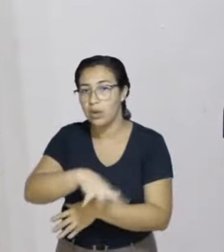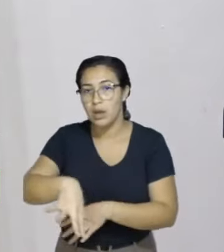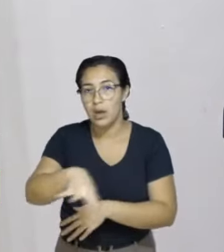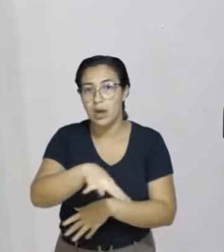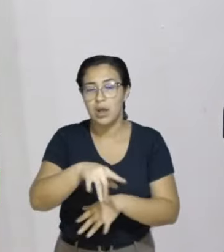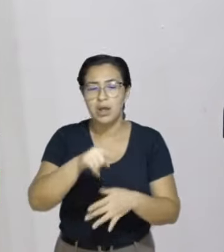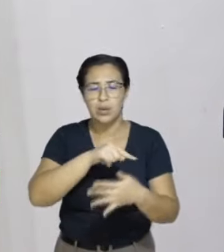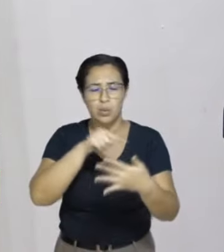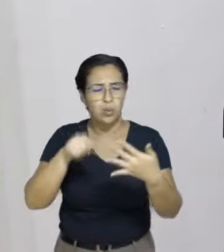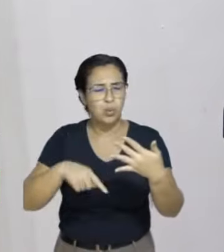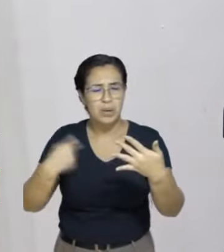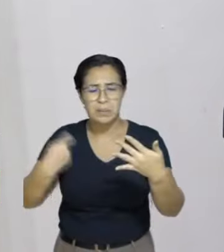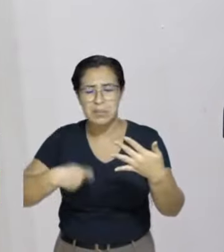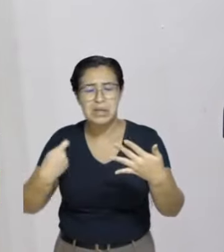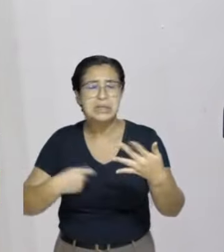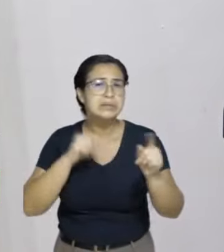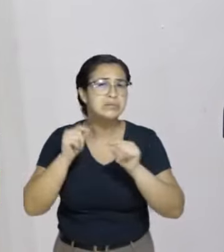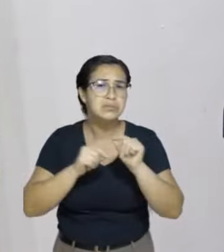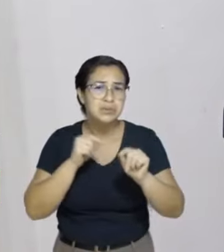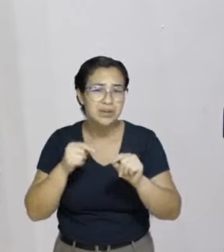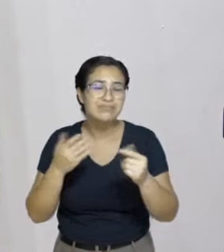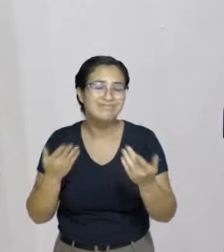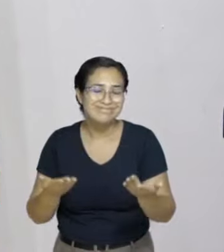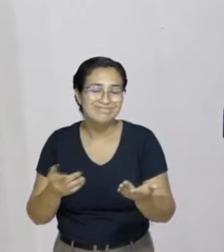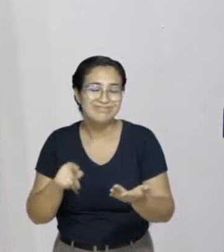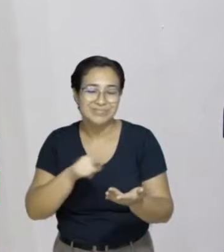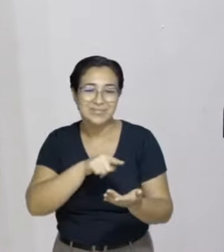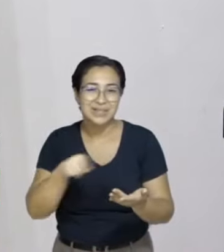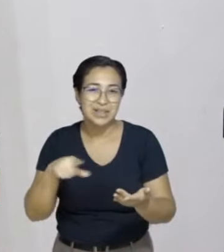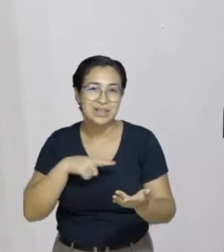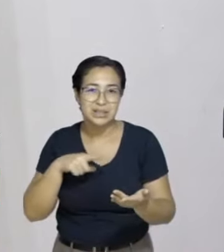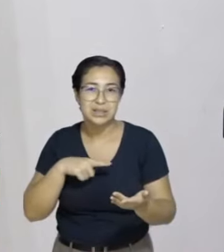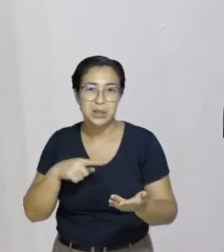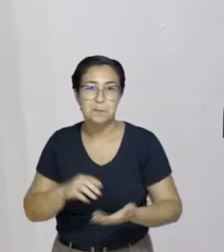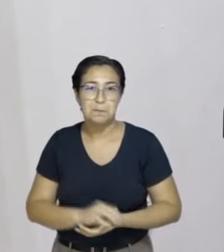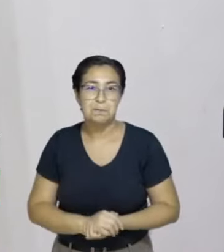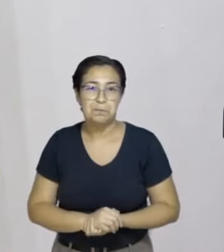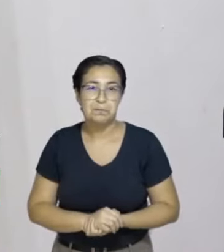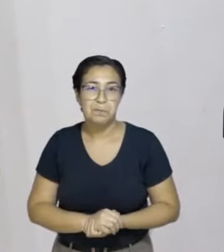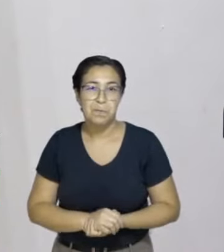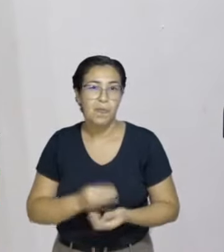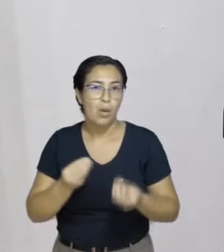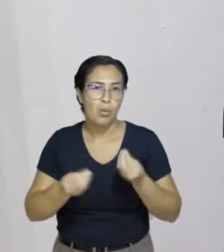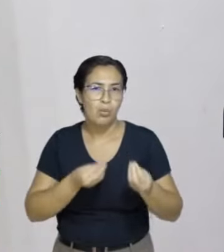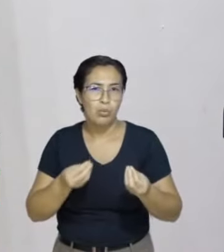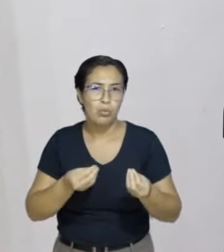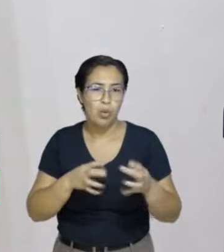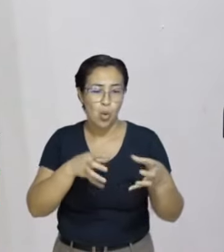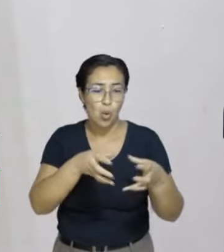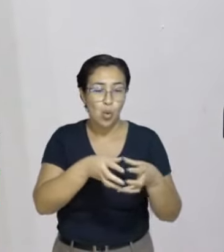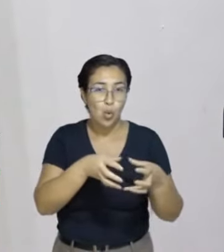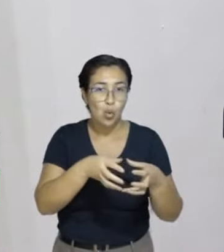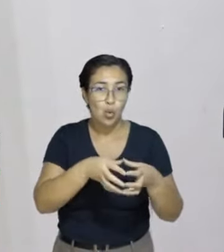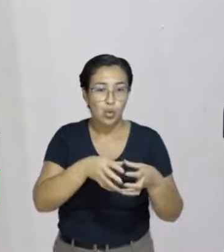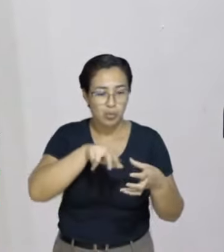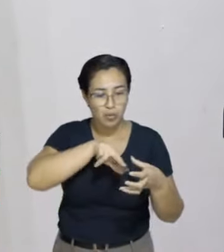prioridades definidas pelas políticas de educação por meio de equipes